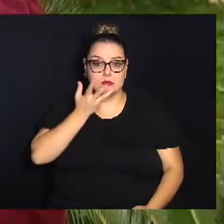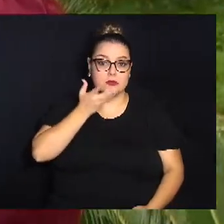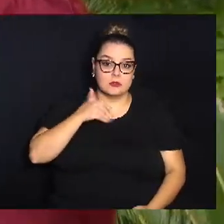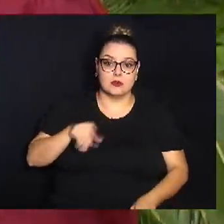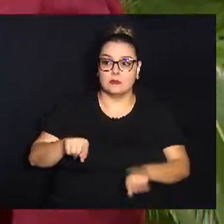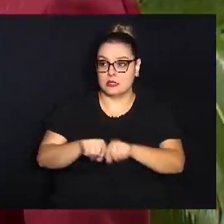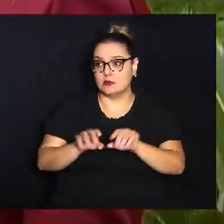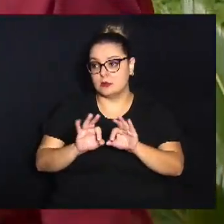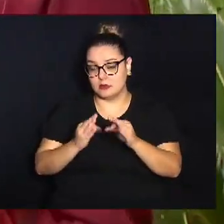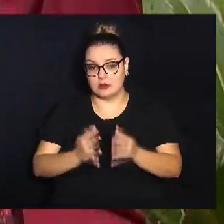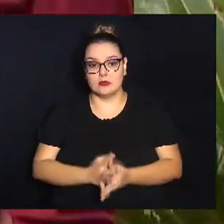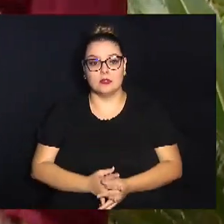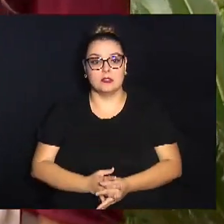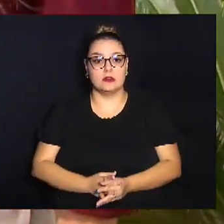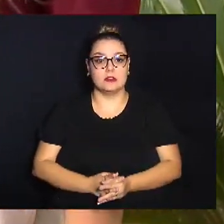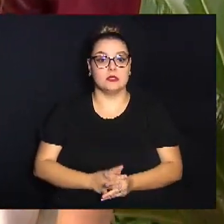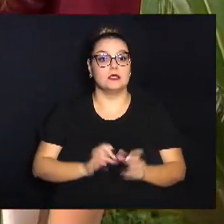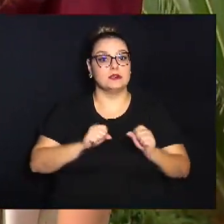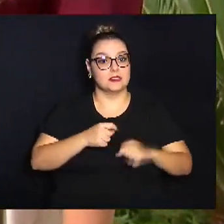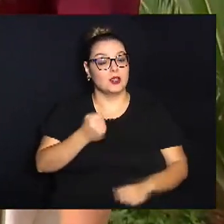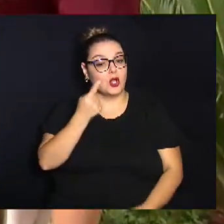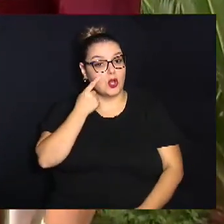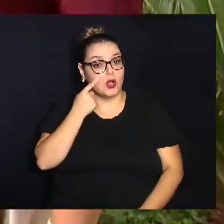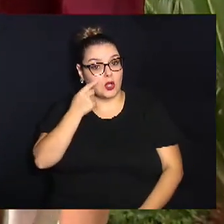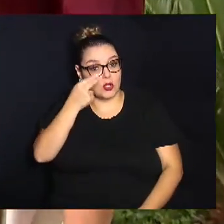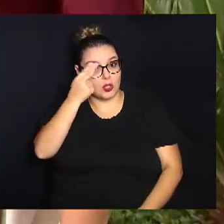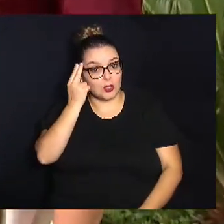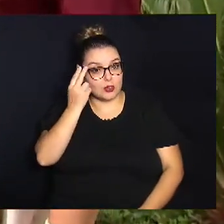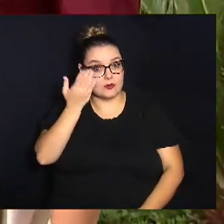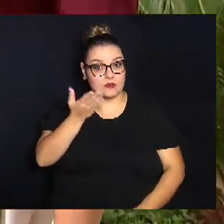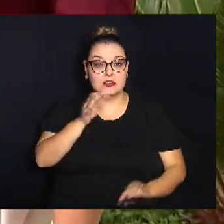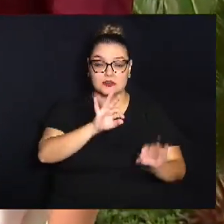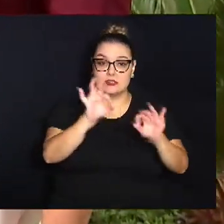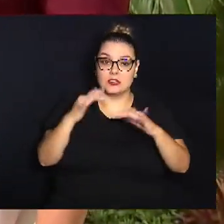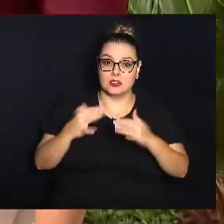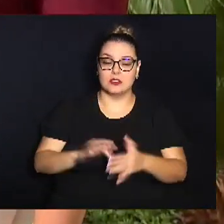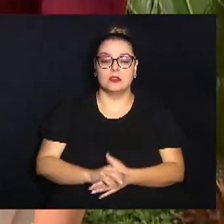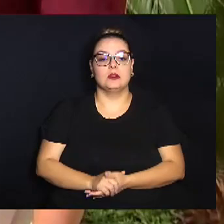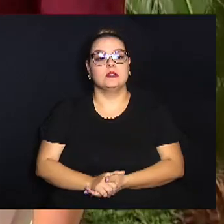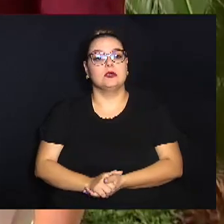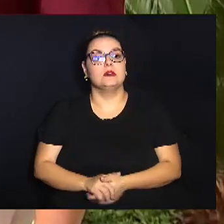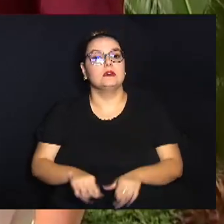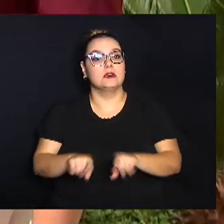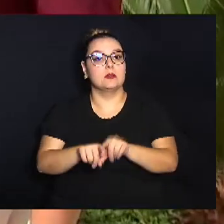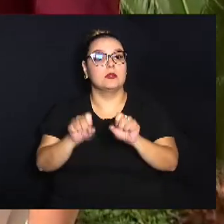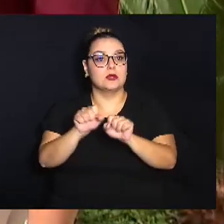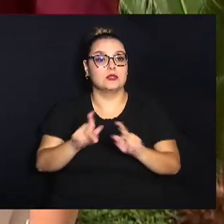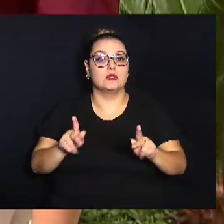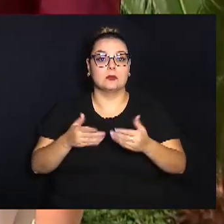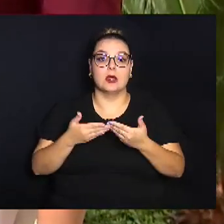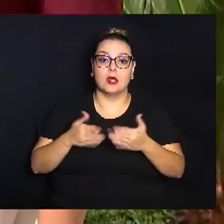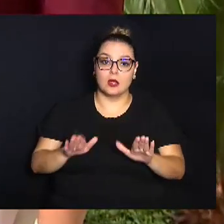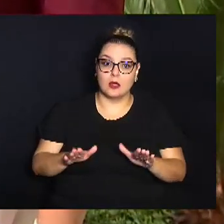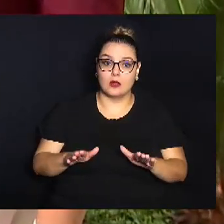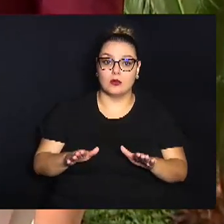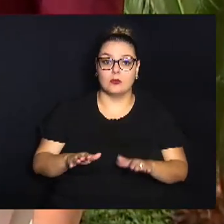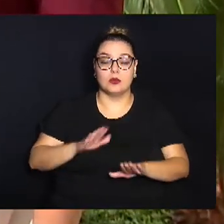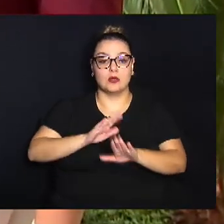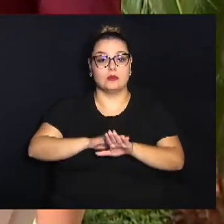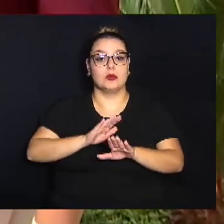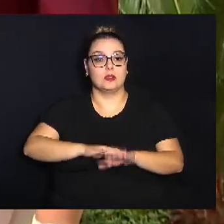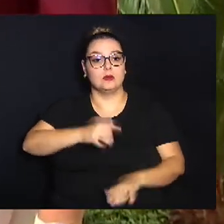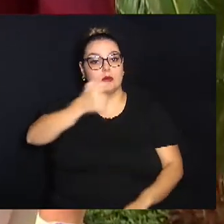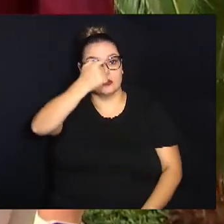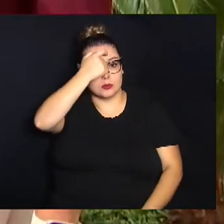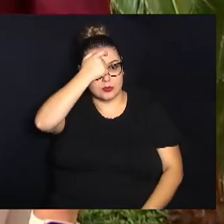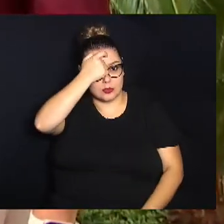para a família. Sim, e olha só, Gabriel Castro, você que nos assiste, também o shopping também abriu as portas para uma ação de